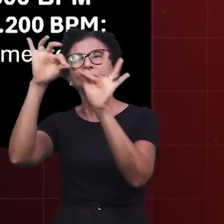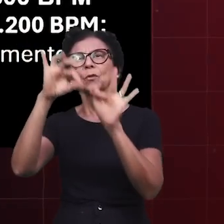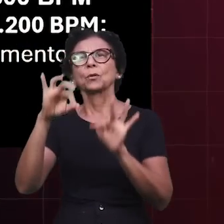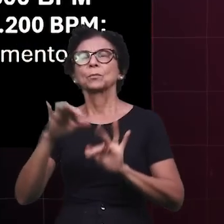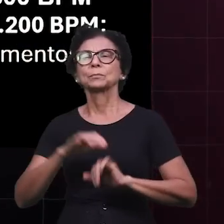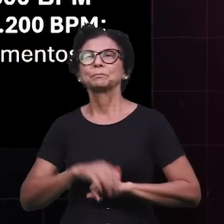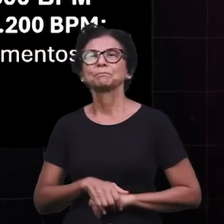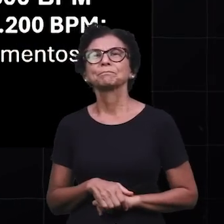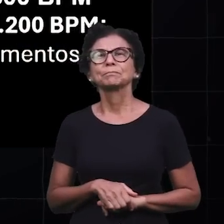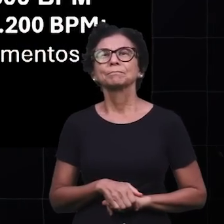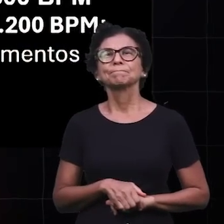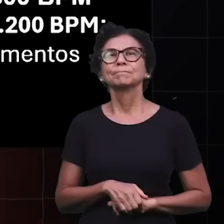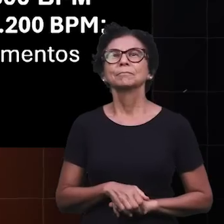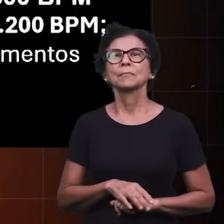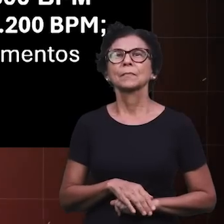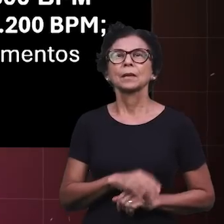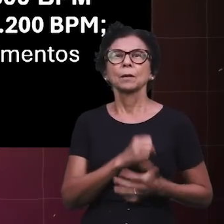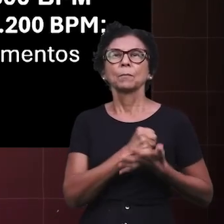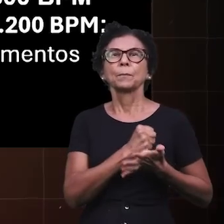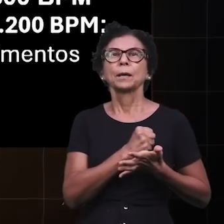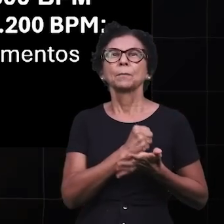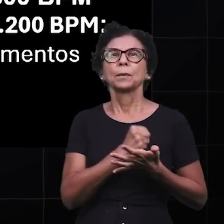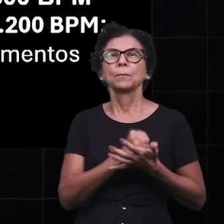1.200 batimentos cardíacos por minuto.